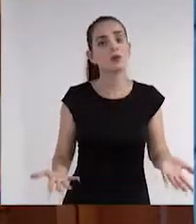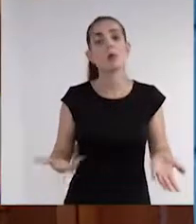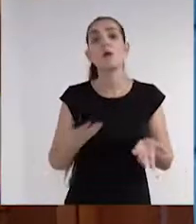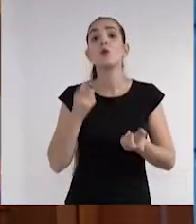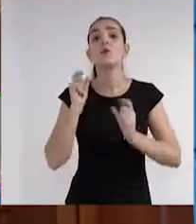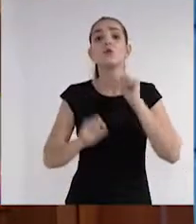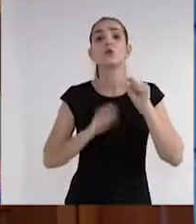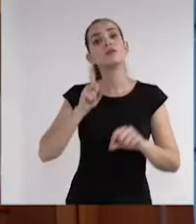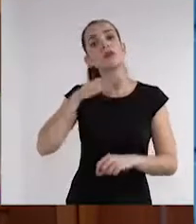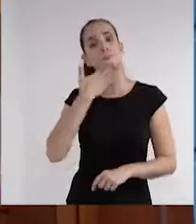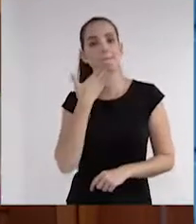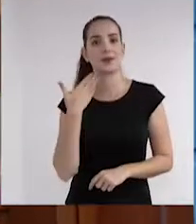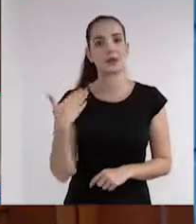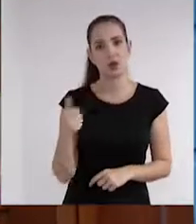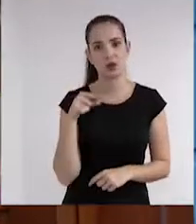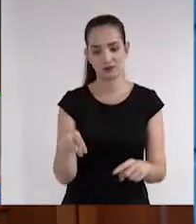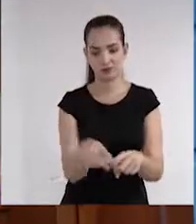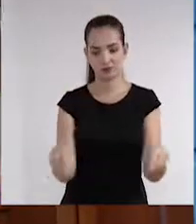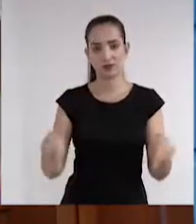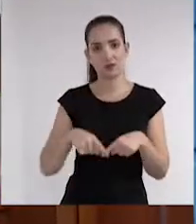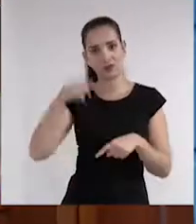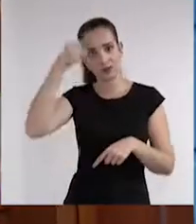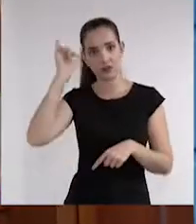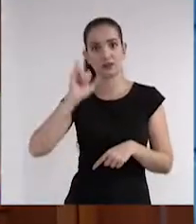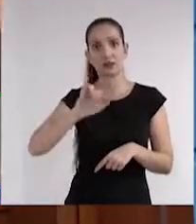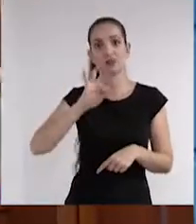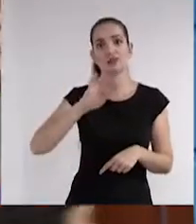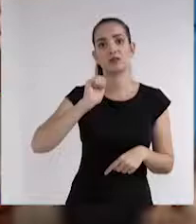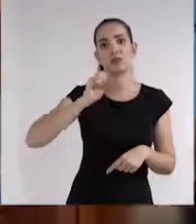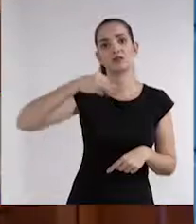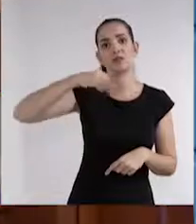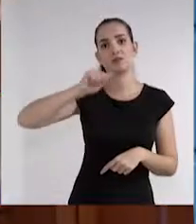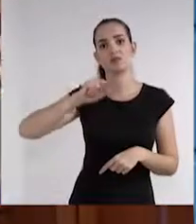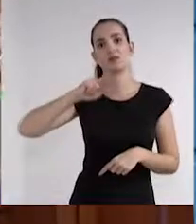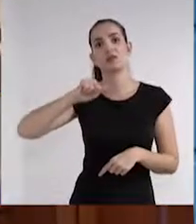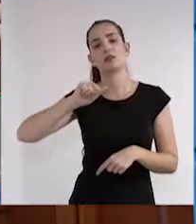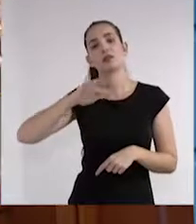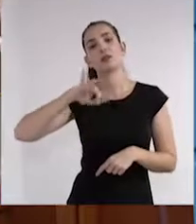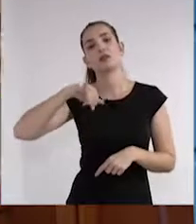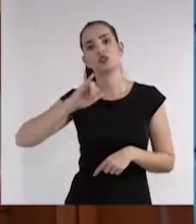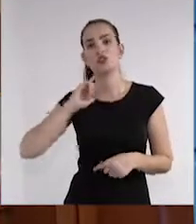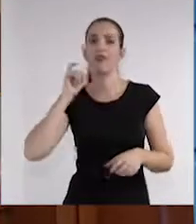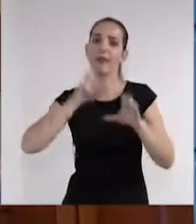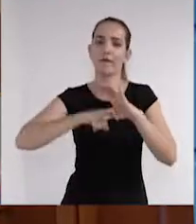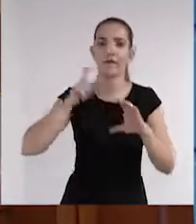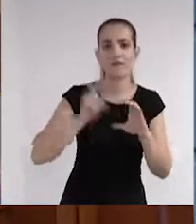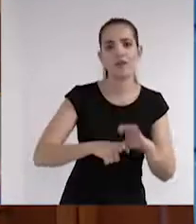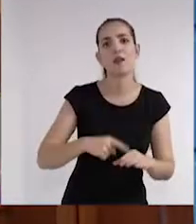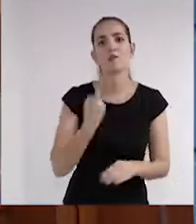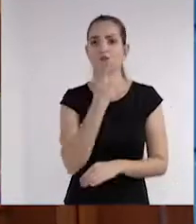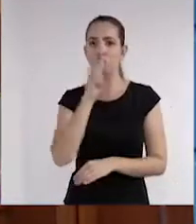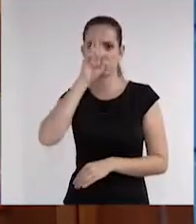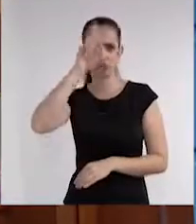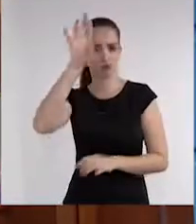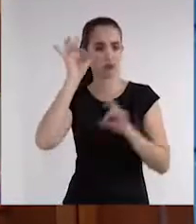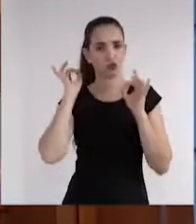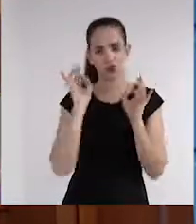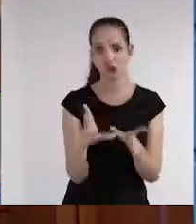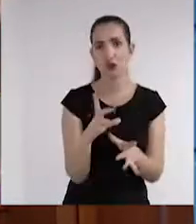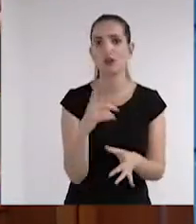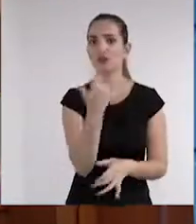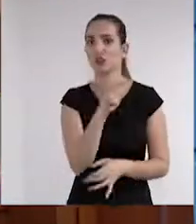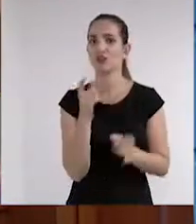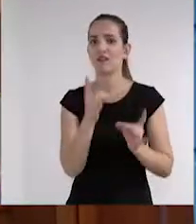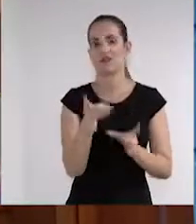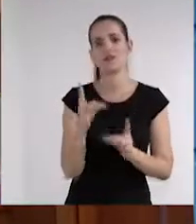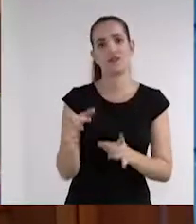será melhor? A Itamaraty na mão de um dono só, devendo ao banco, empenhorada, né? Improdutiva, ou está na